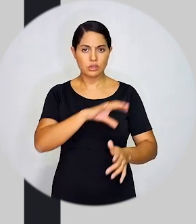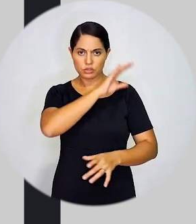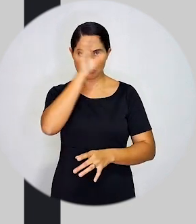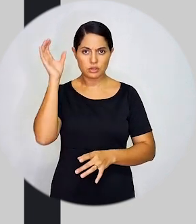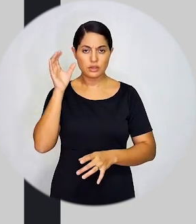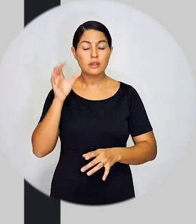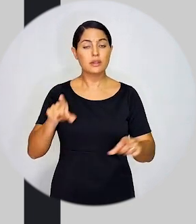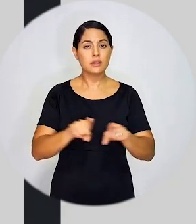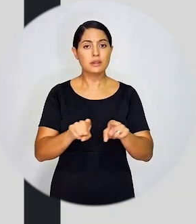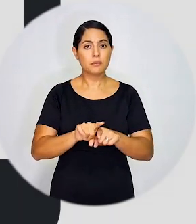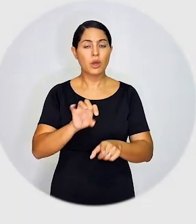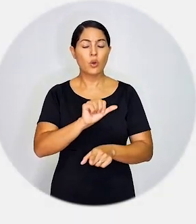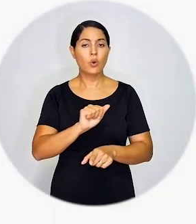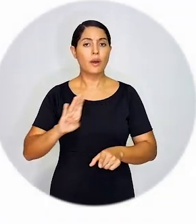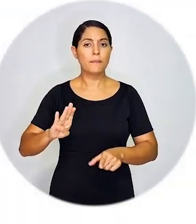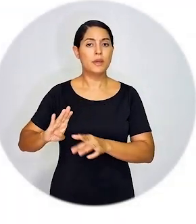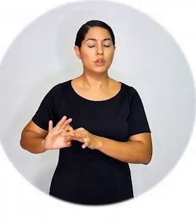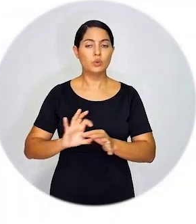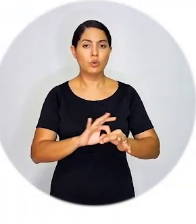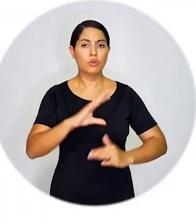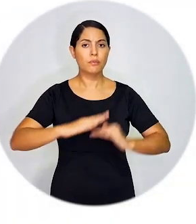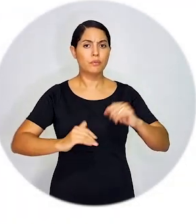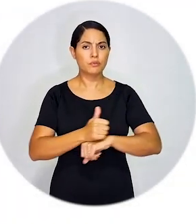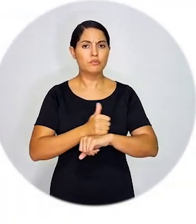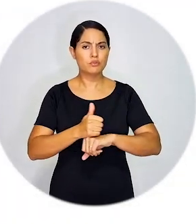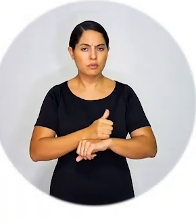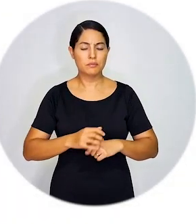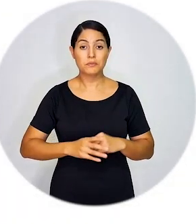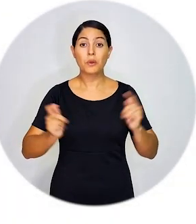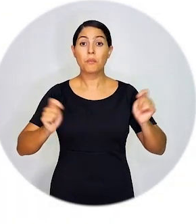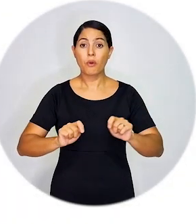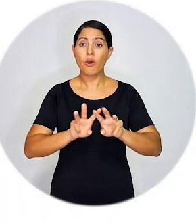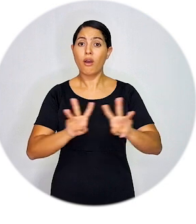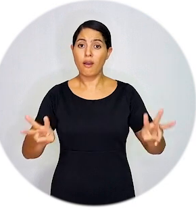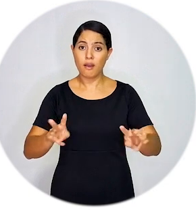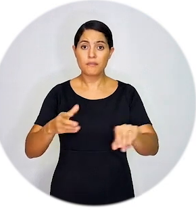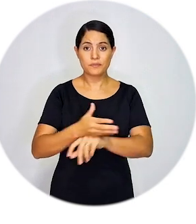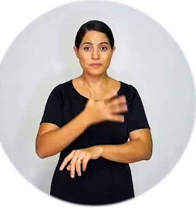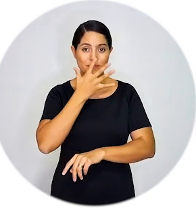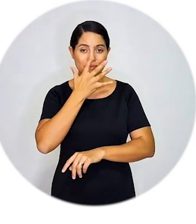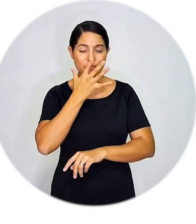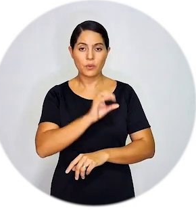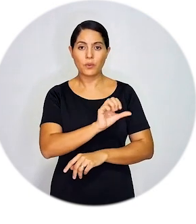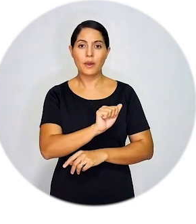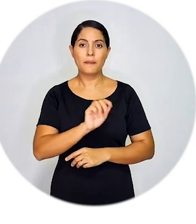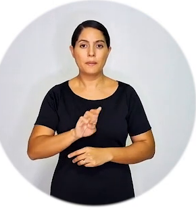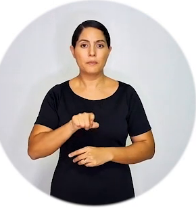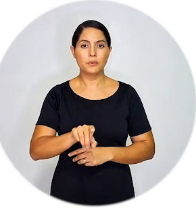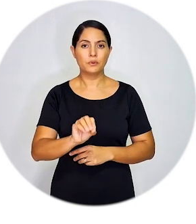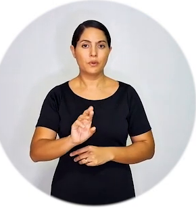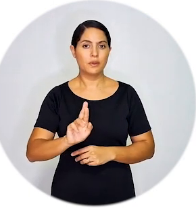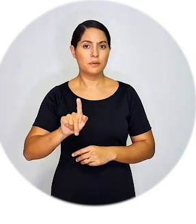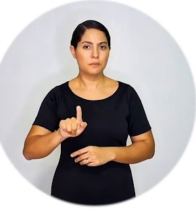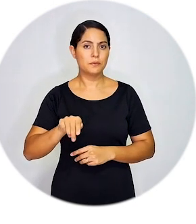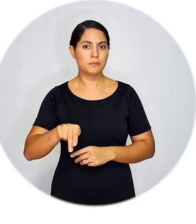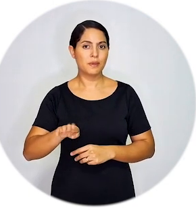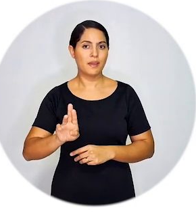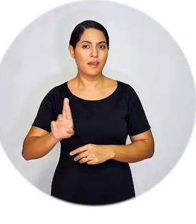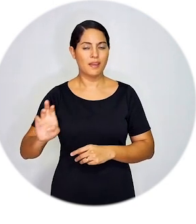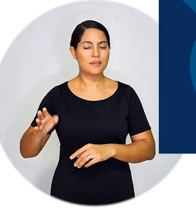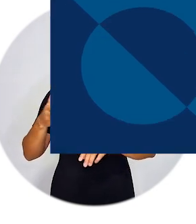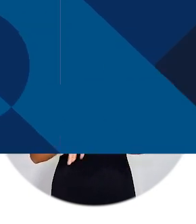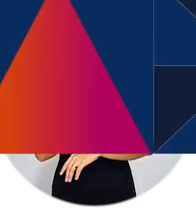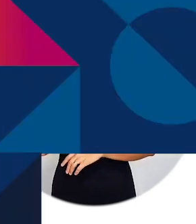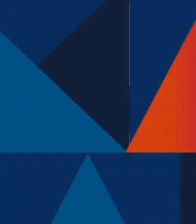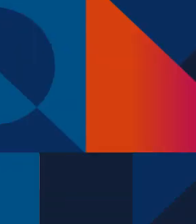exercício profissional. Mais detalhes sobre este assunto você já sabe onde encontrar, em oab.org.br. Acesse e fique